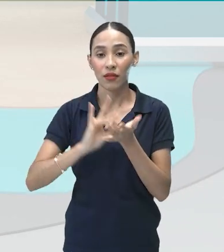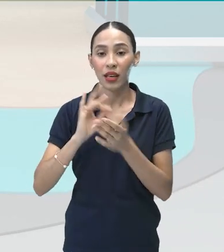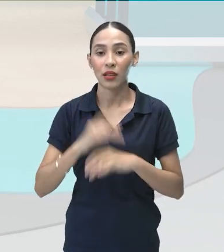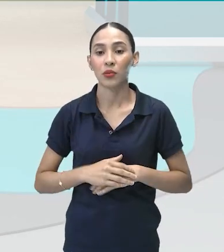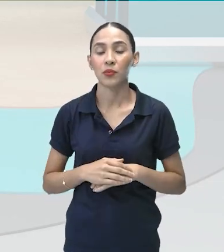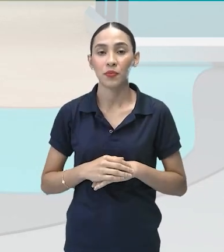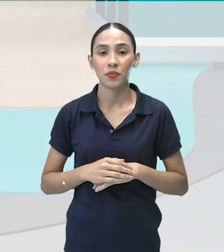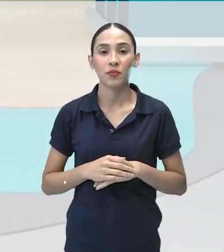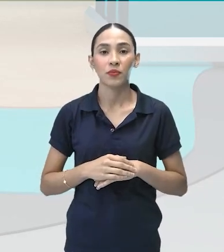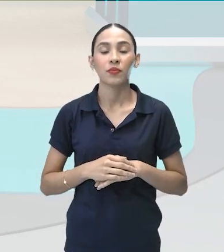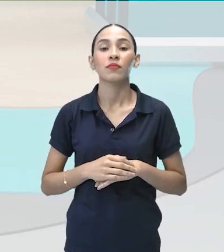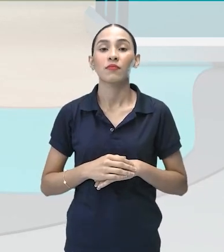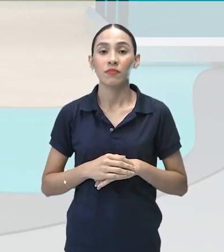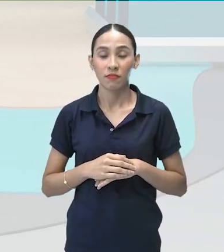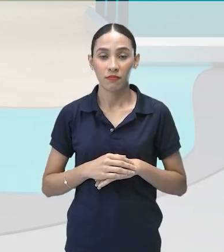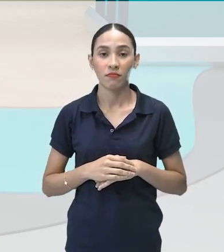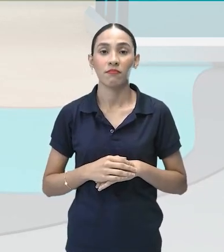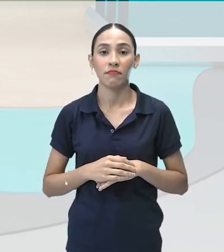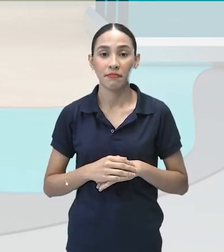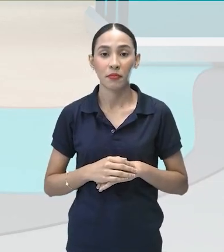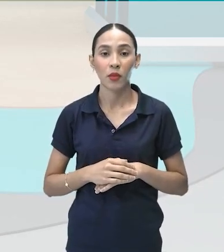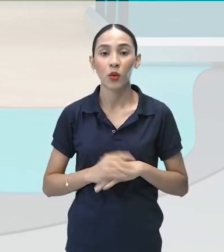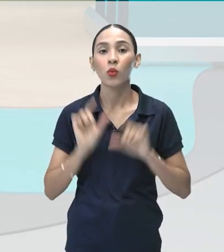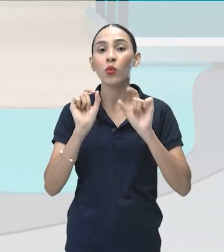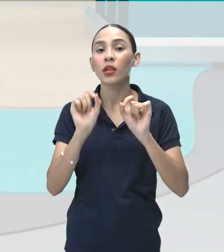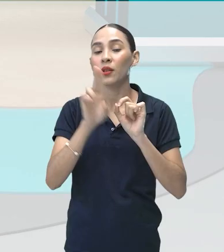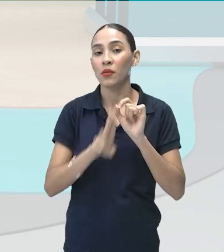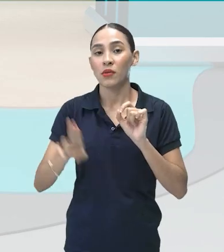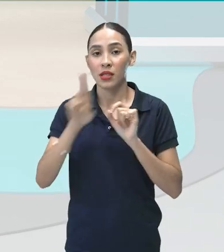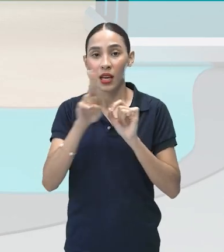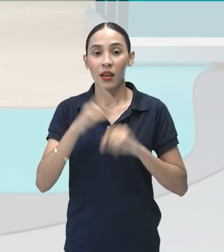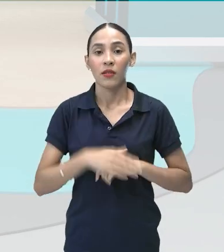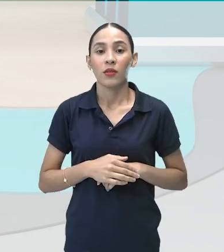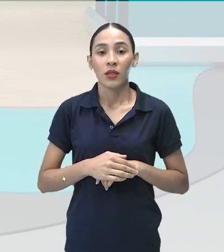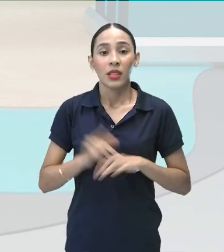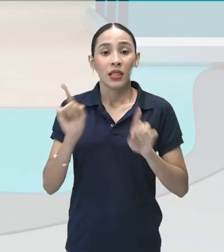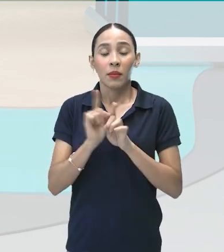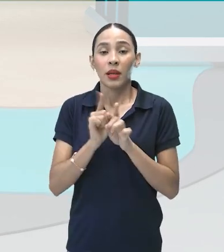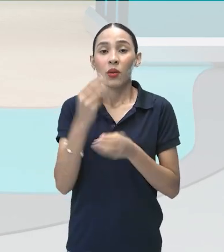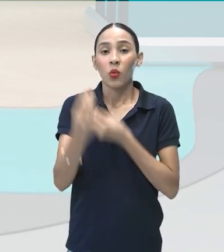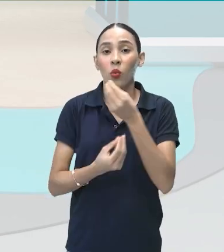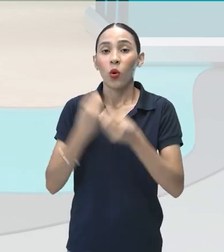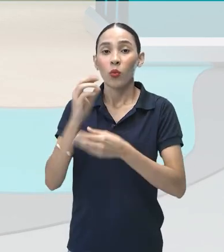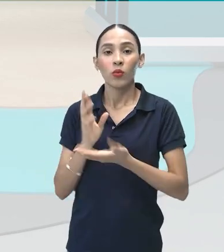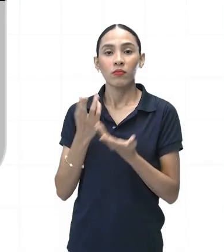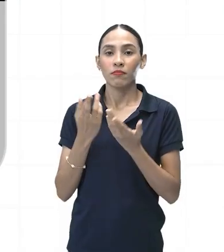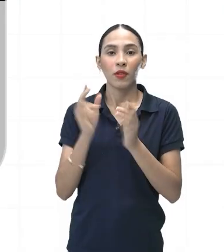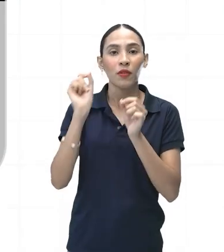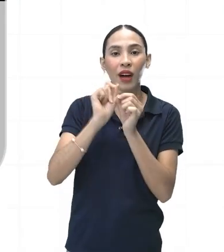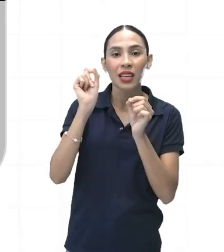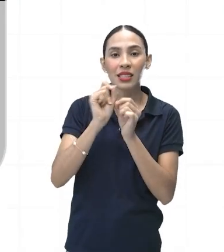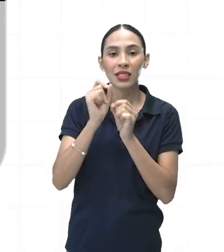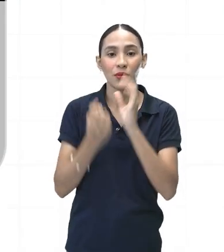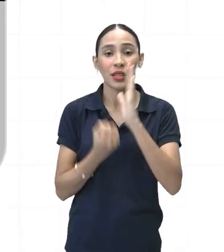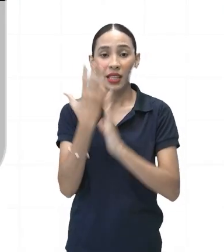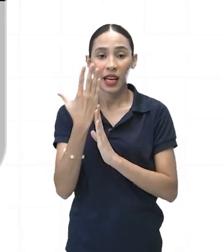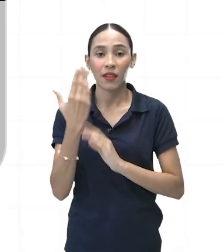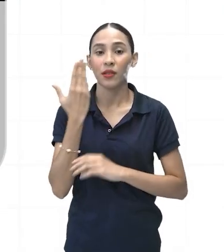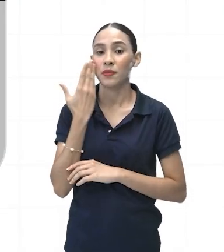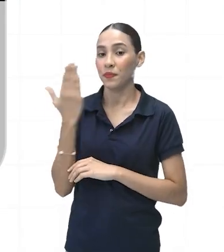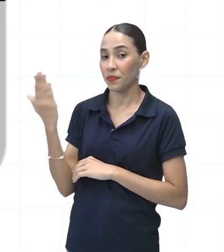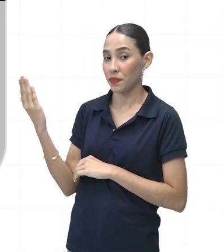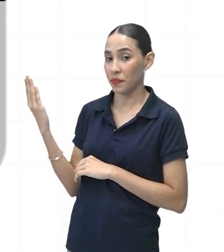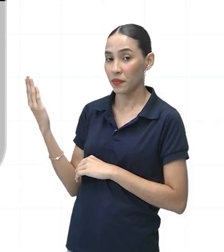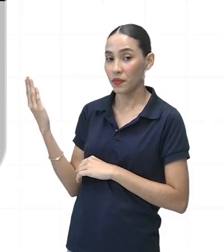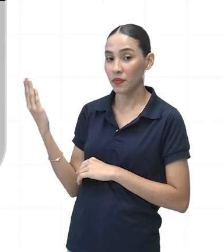esse início, mas o que eles utilizavam, como eles representavam as formas. Vamos ver? Então, aqui nós